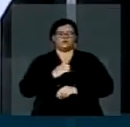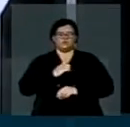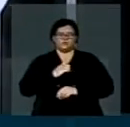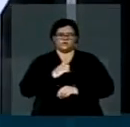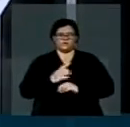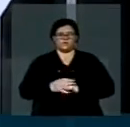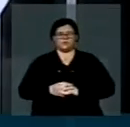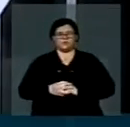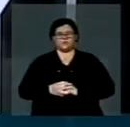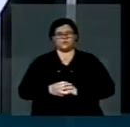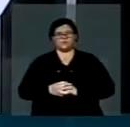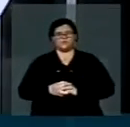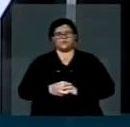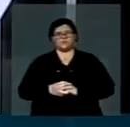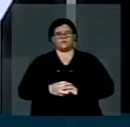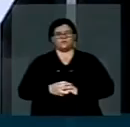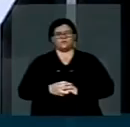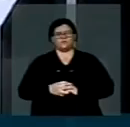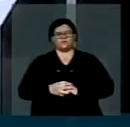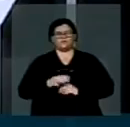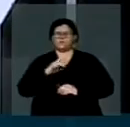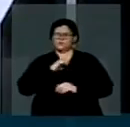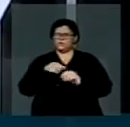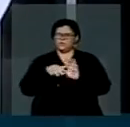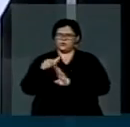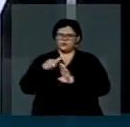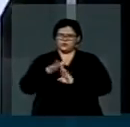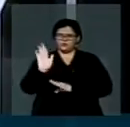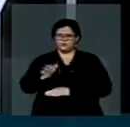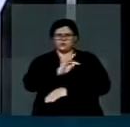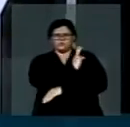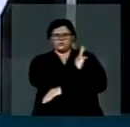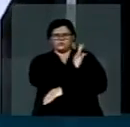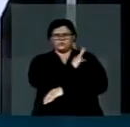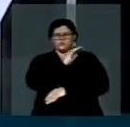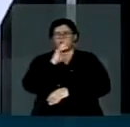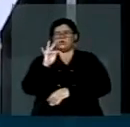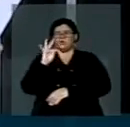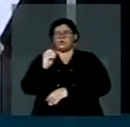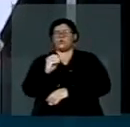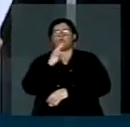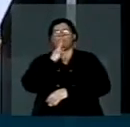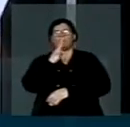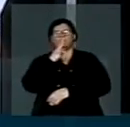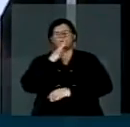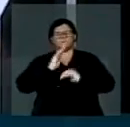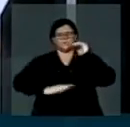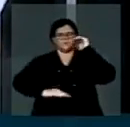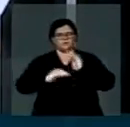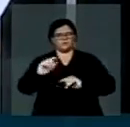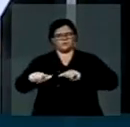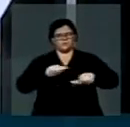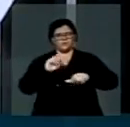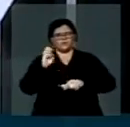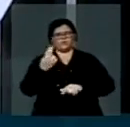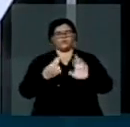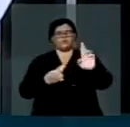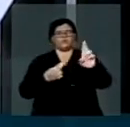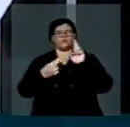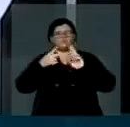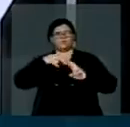empresarial jovem brasileira, seja através da orientação técnica, da capacidade profissional ou da representação política, e tem